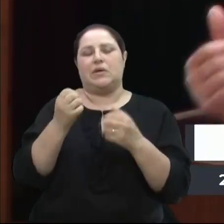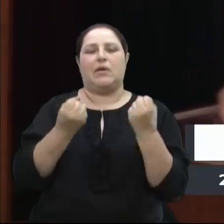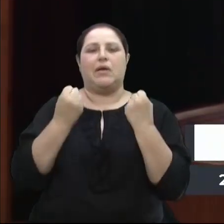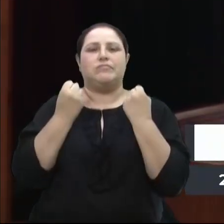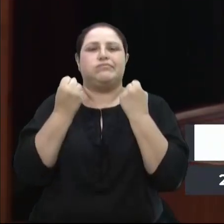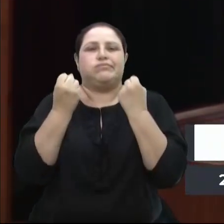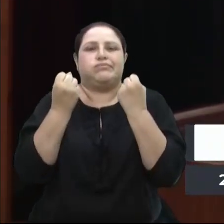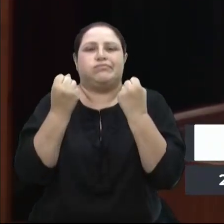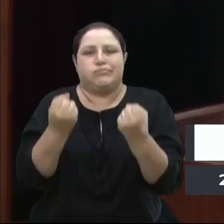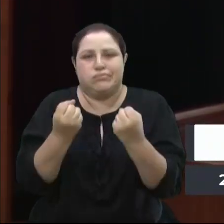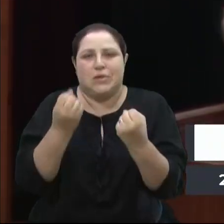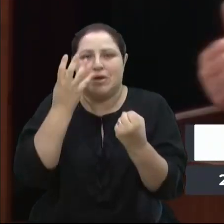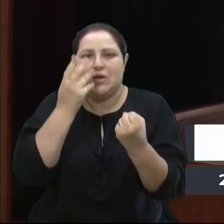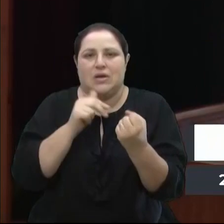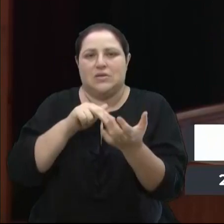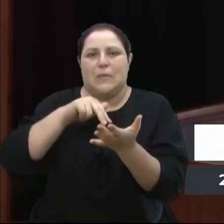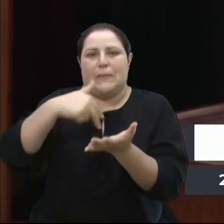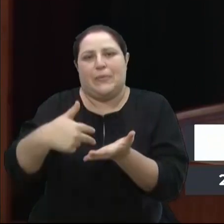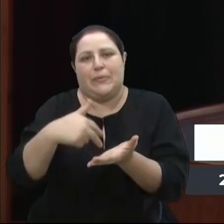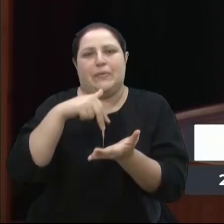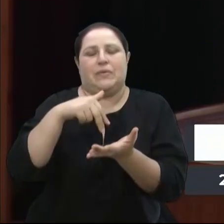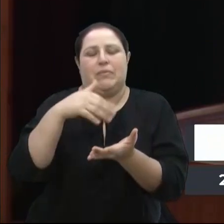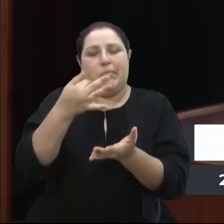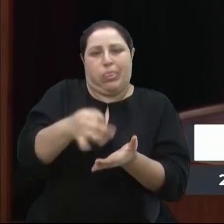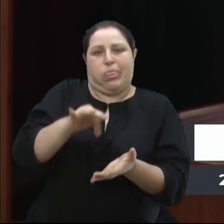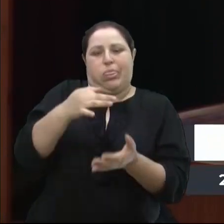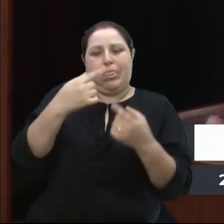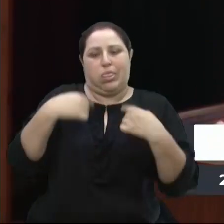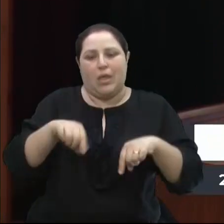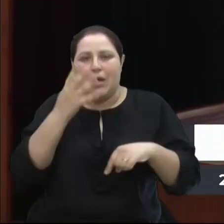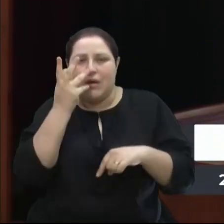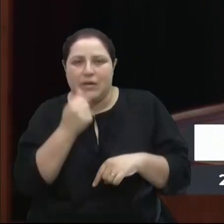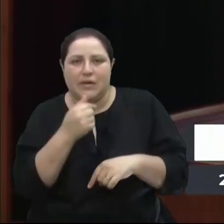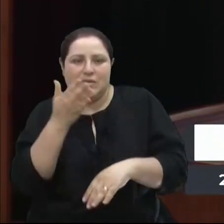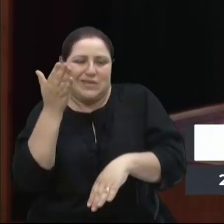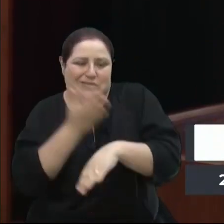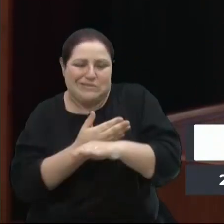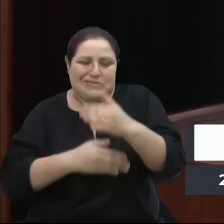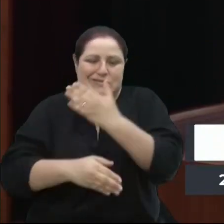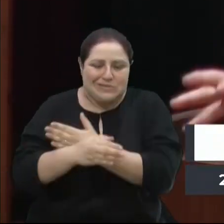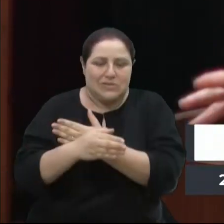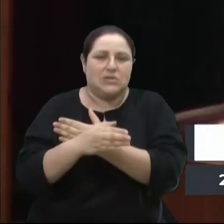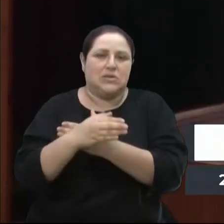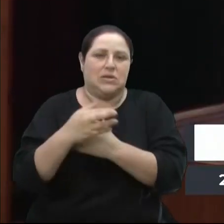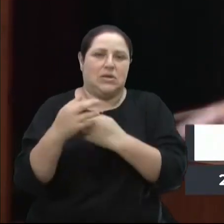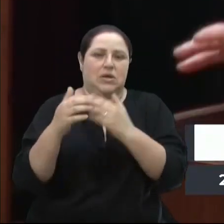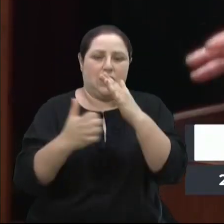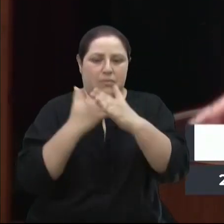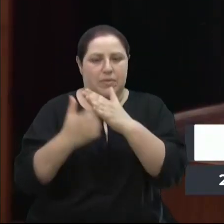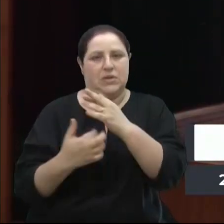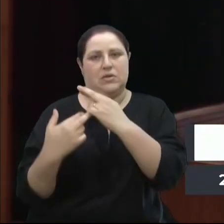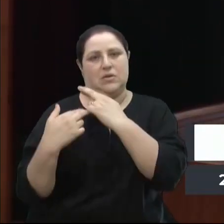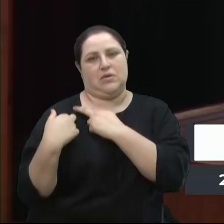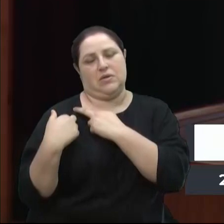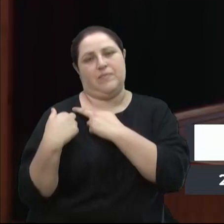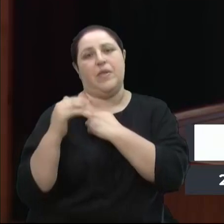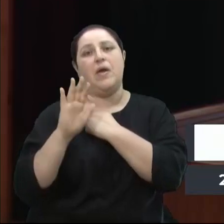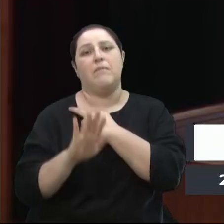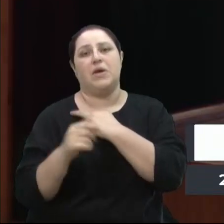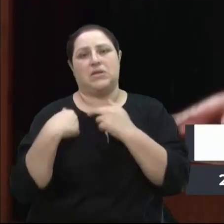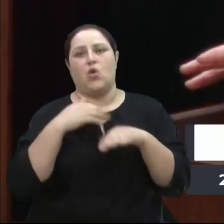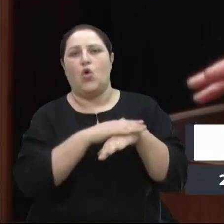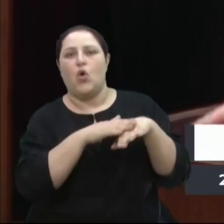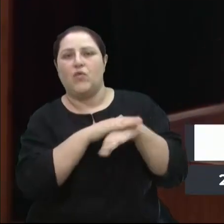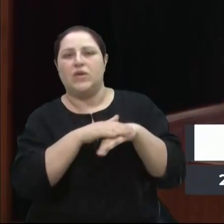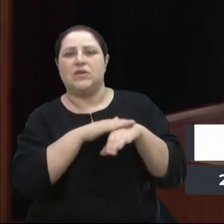criança se machuca, a empresa é responsabilizada. A gente sabe disso. Mas eu conversei com monitores